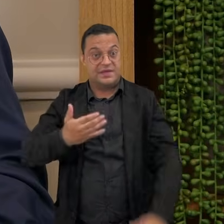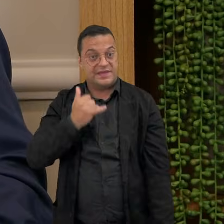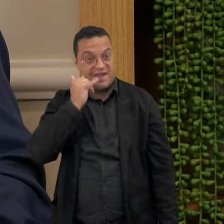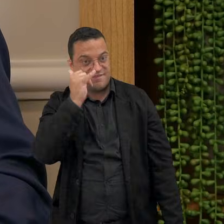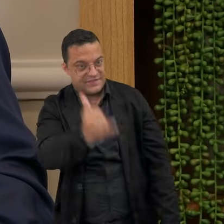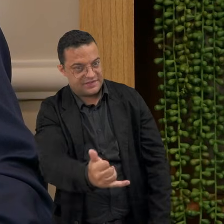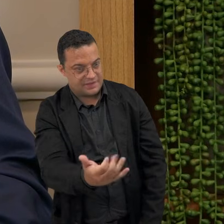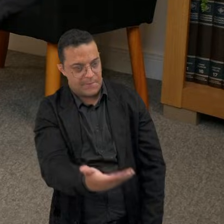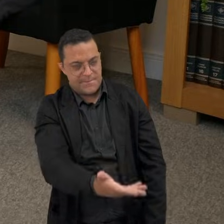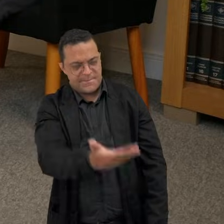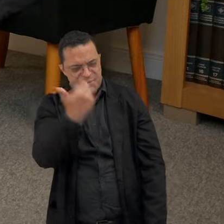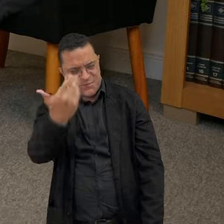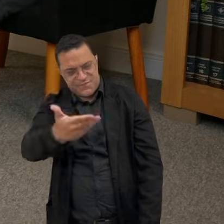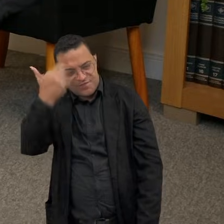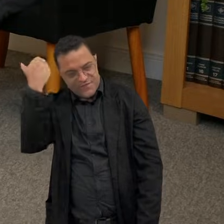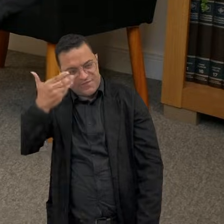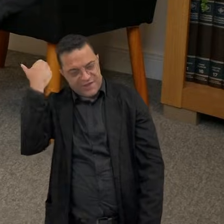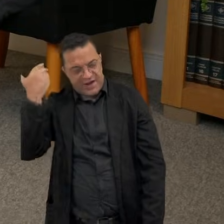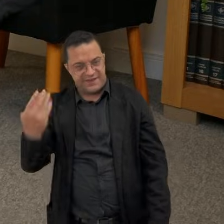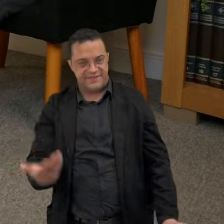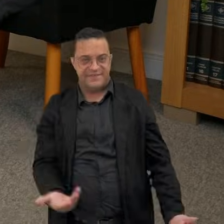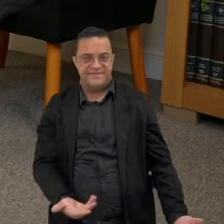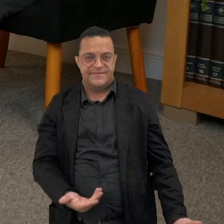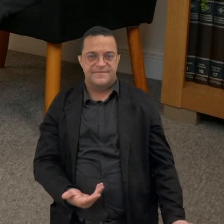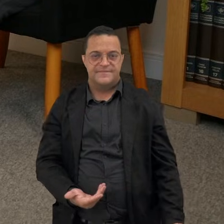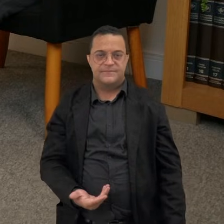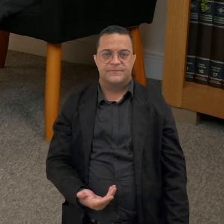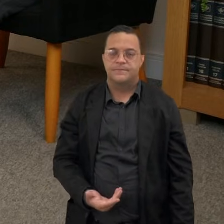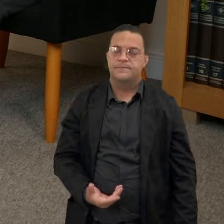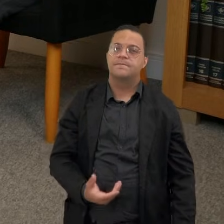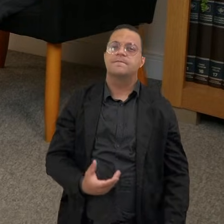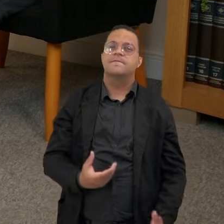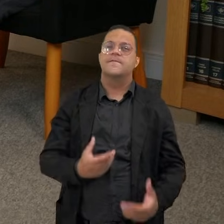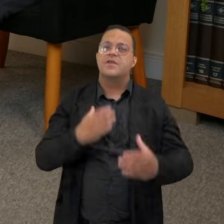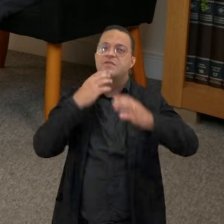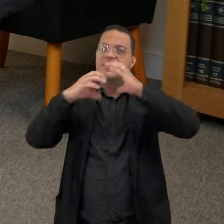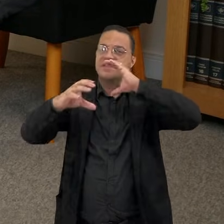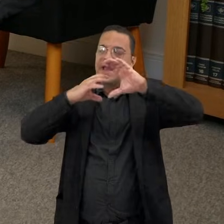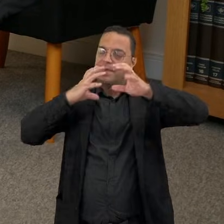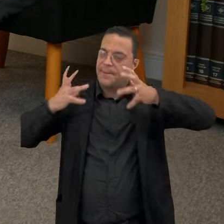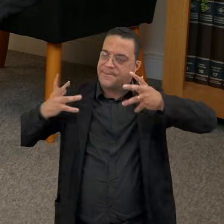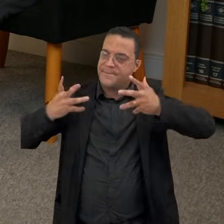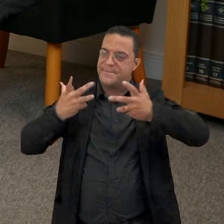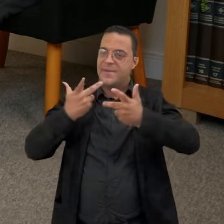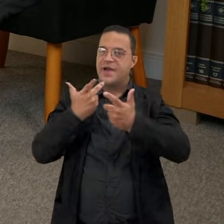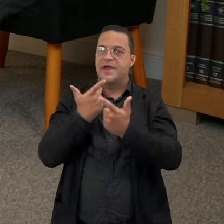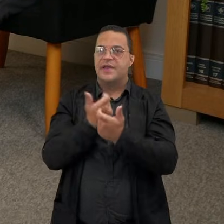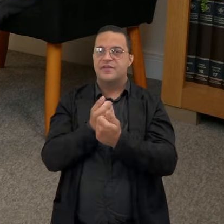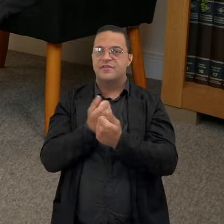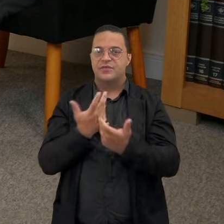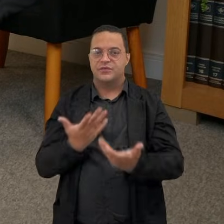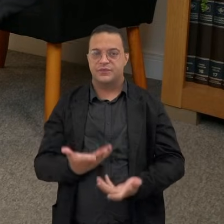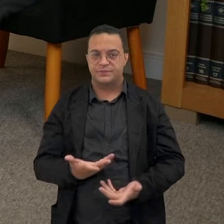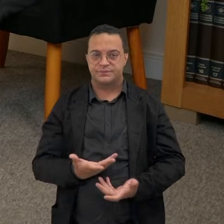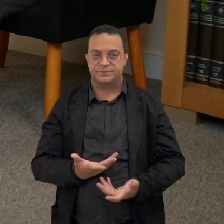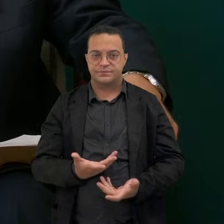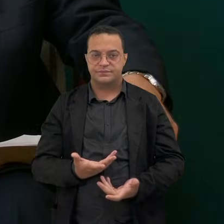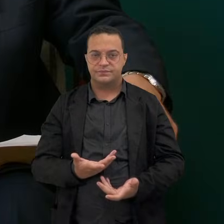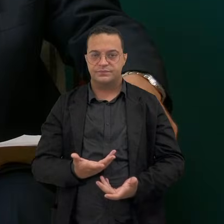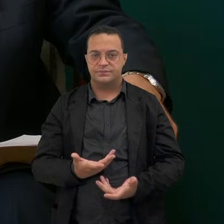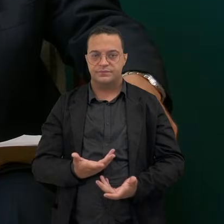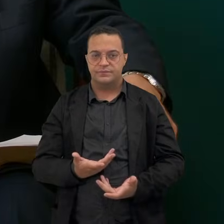arrebatamento da igreja. Glória a Jesus. Até o livro de Cantares ele é muito maravilhoso, né, pastor? Mas apesar de estar no Velho